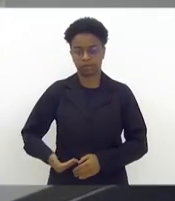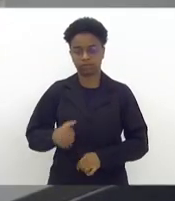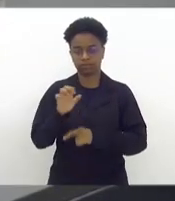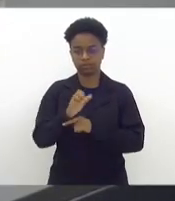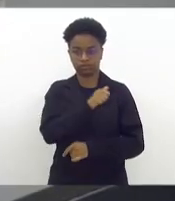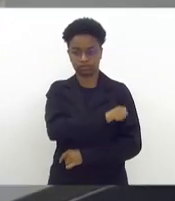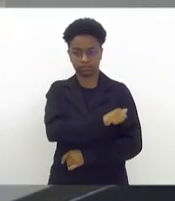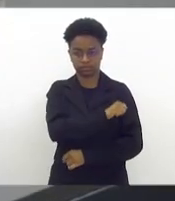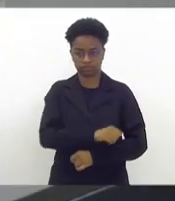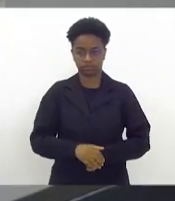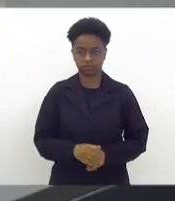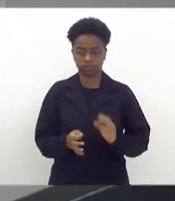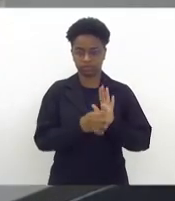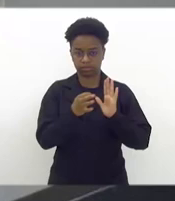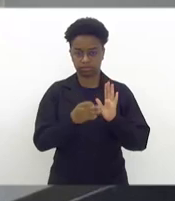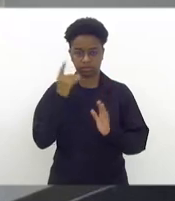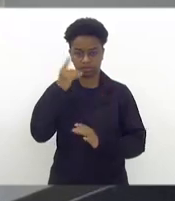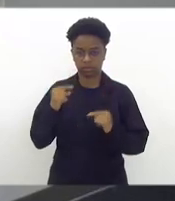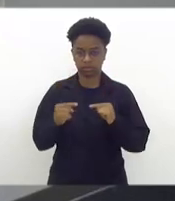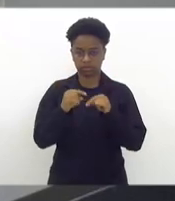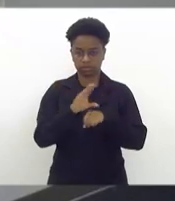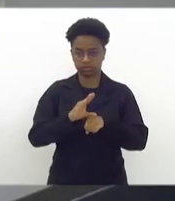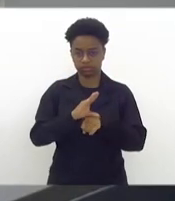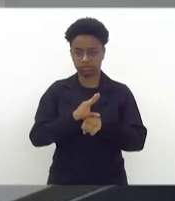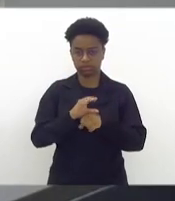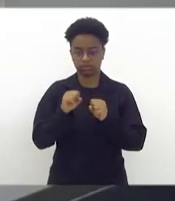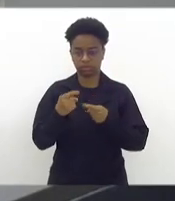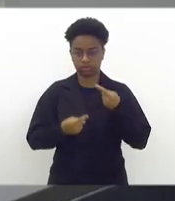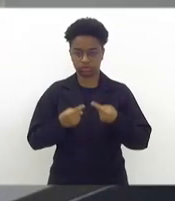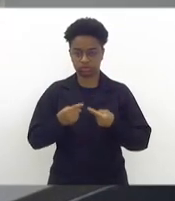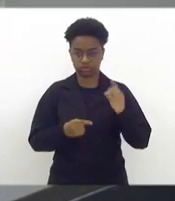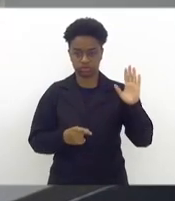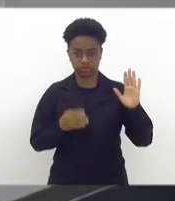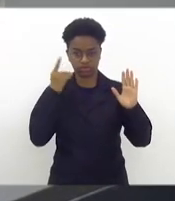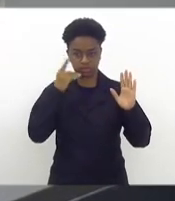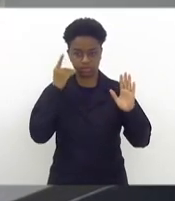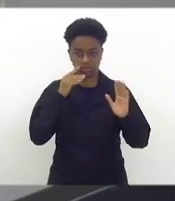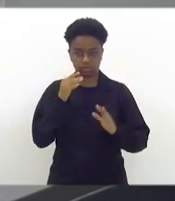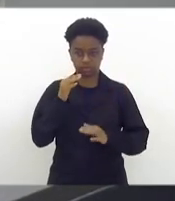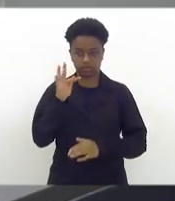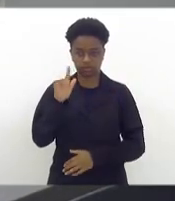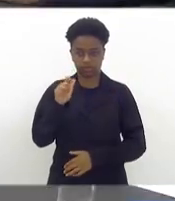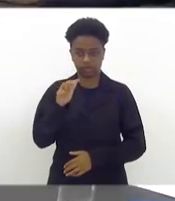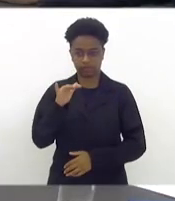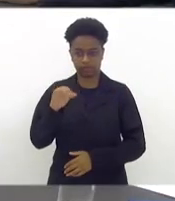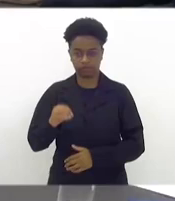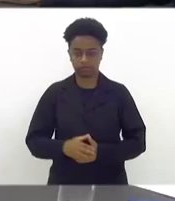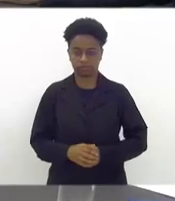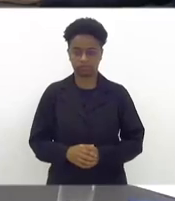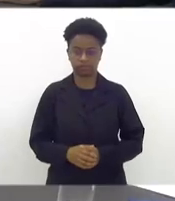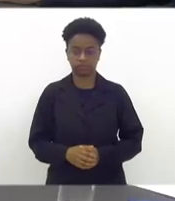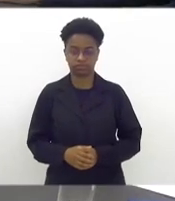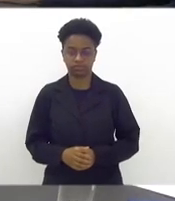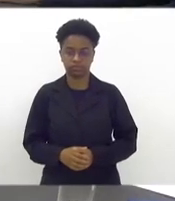Janeiro. O parecer da deputada Verônica pela constitucionalidade em discussão para discutir. Deputado Flávio Serafini.